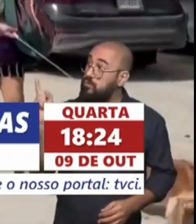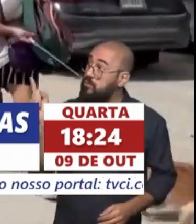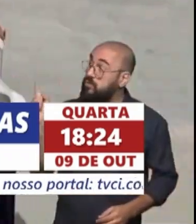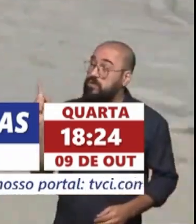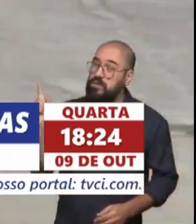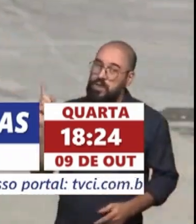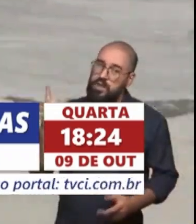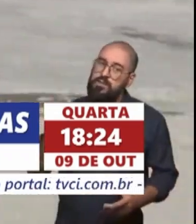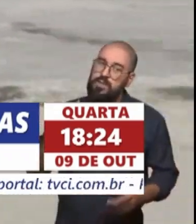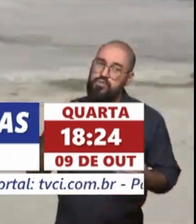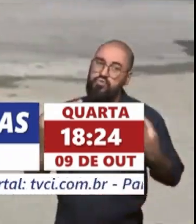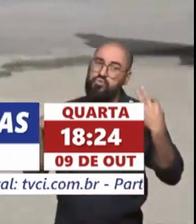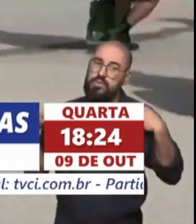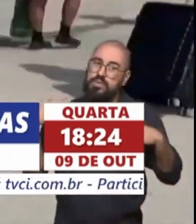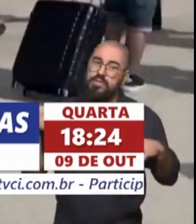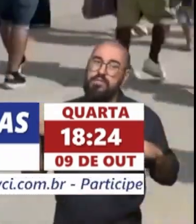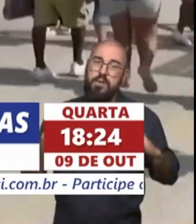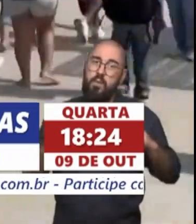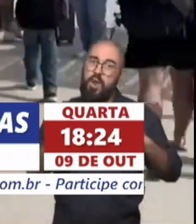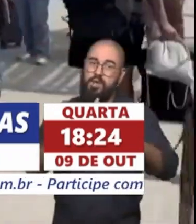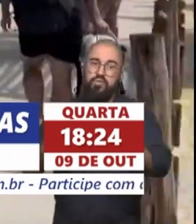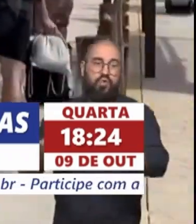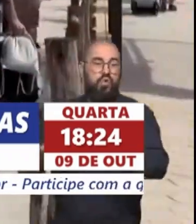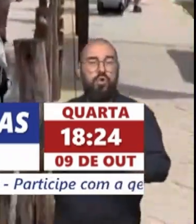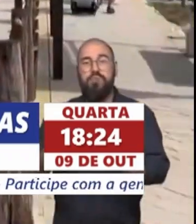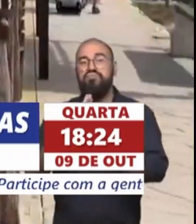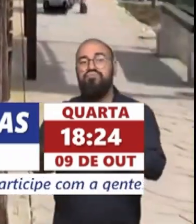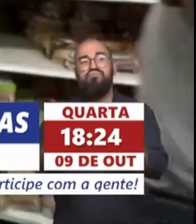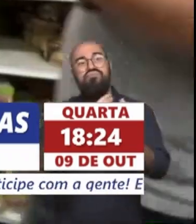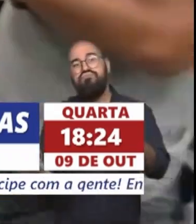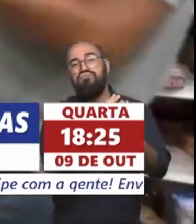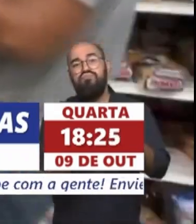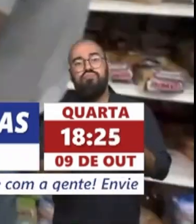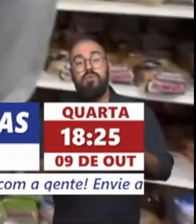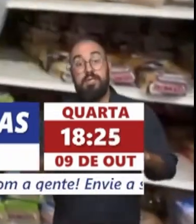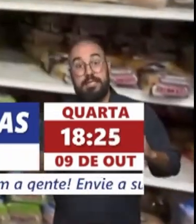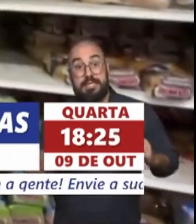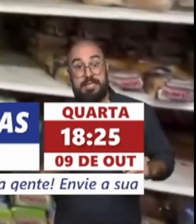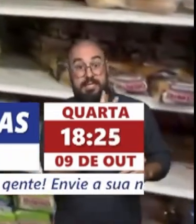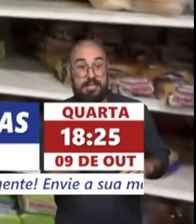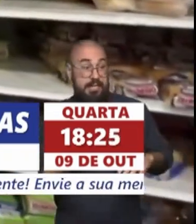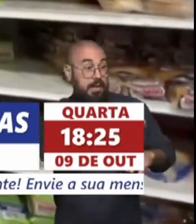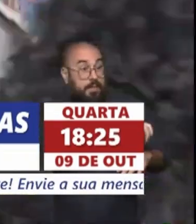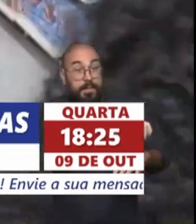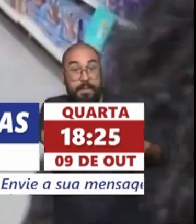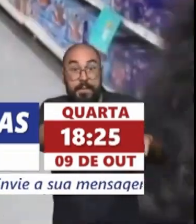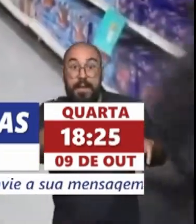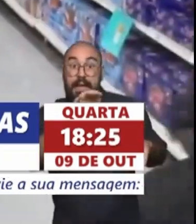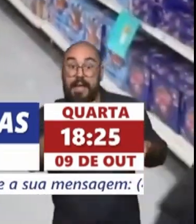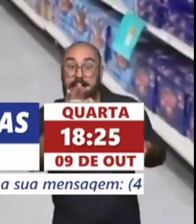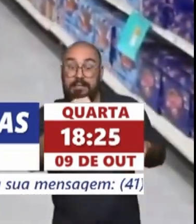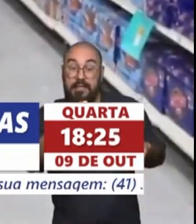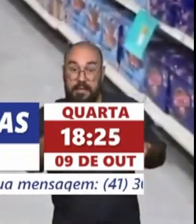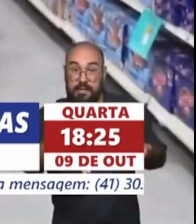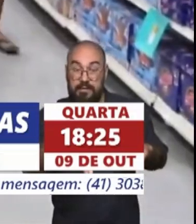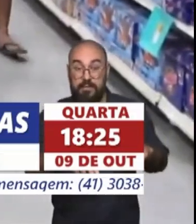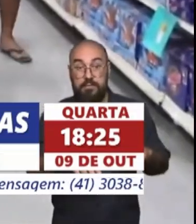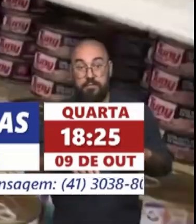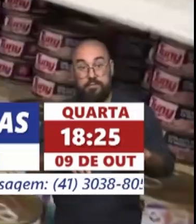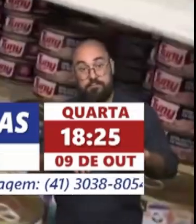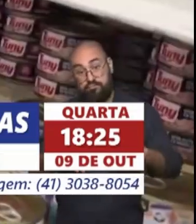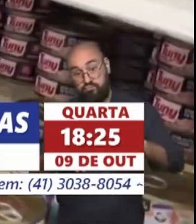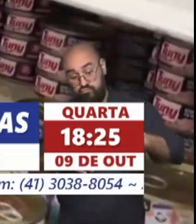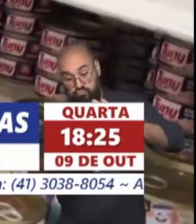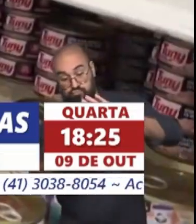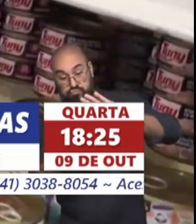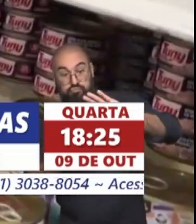Milton teve início na semana com uma categoria 2, mas já escalou para a categoria 5, a mais alta já registrada. A